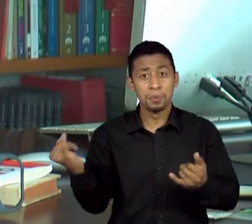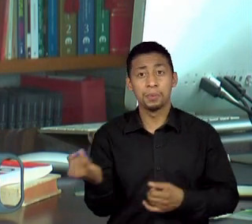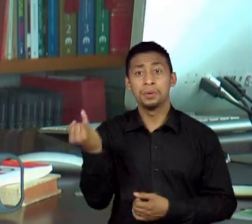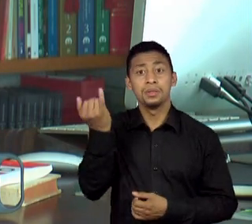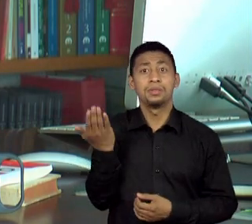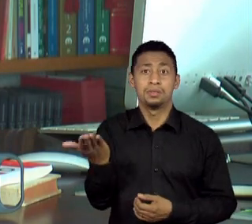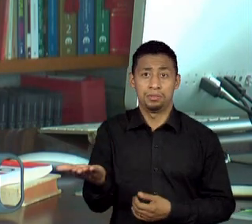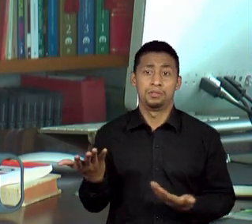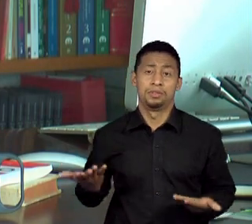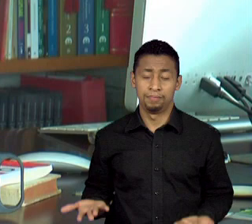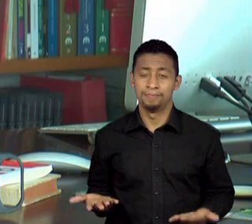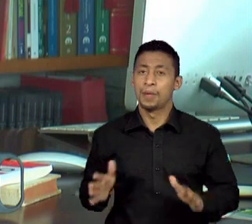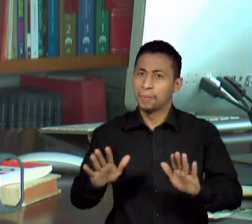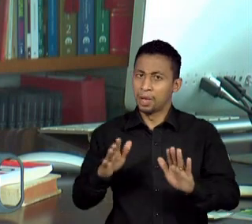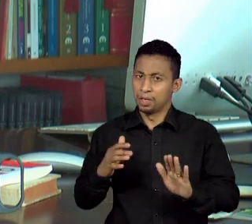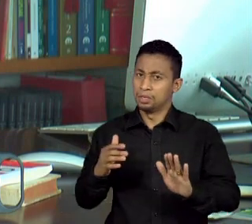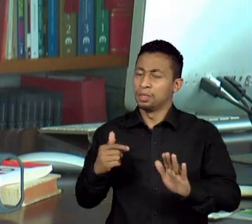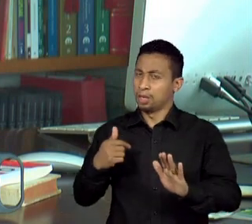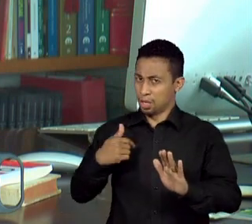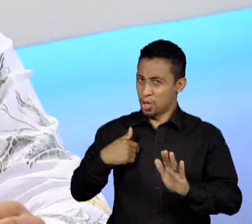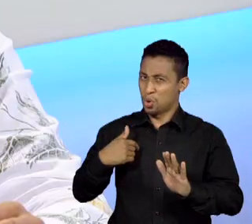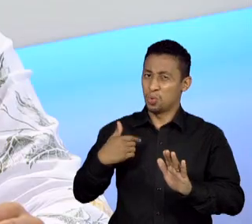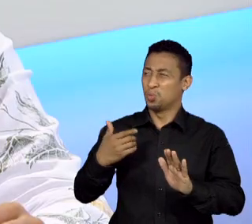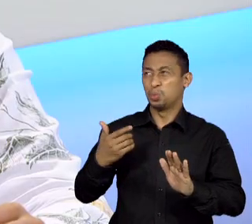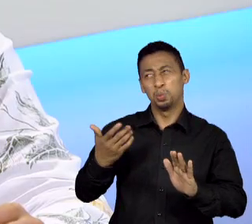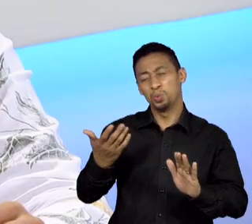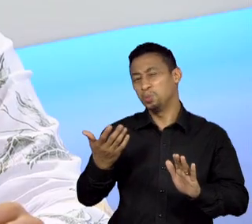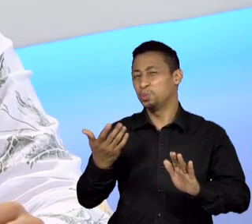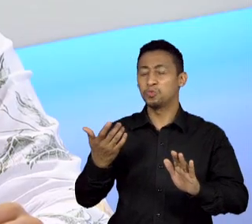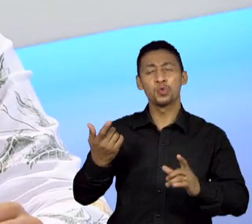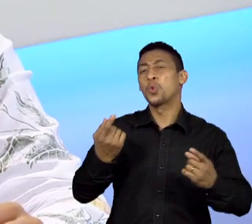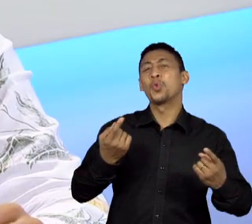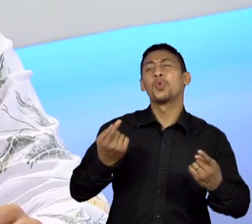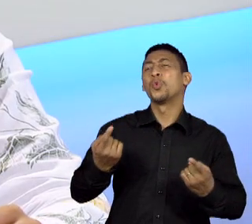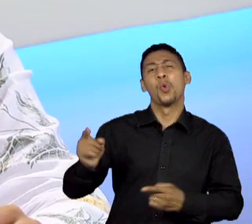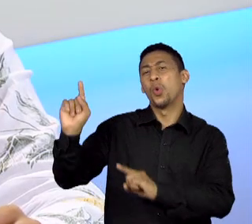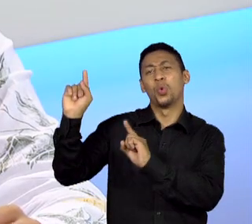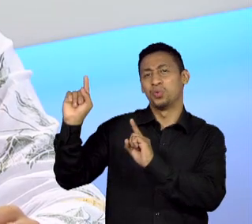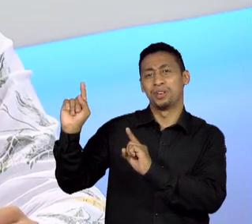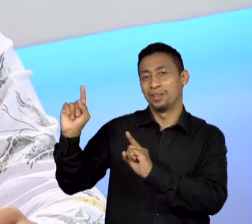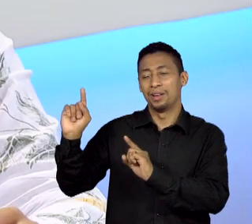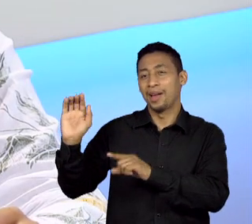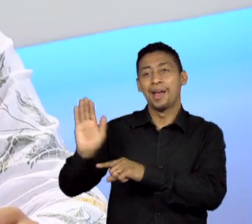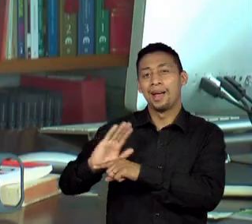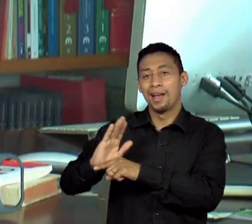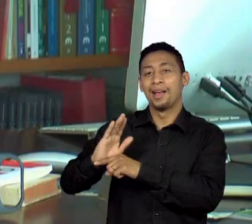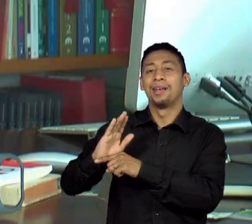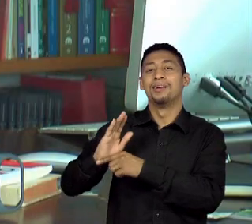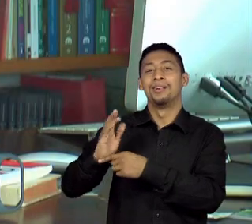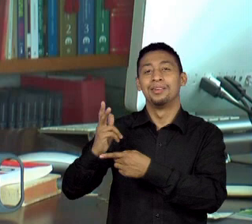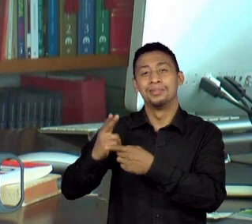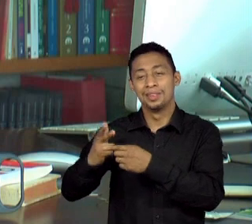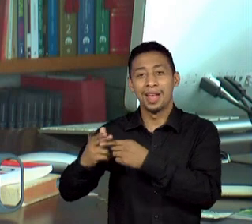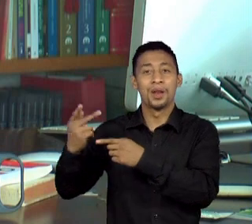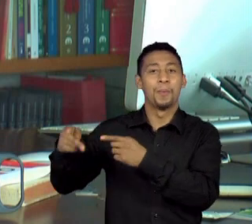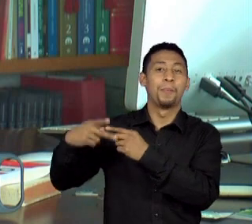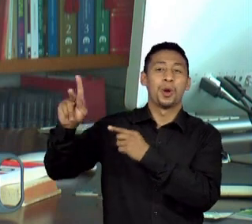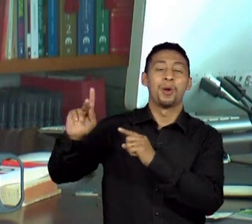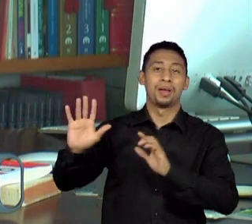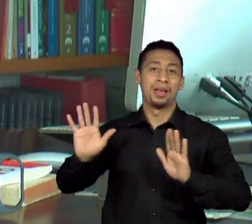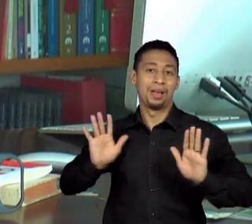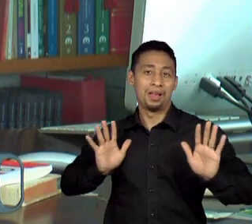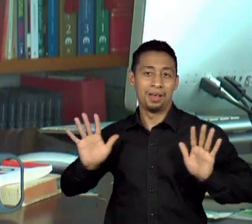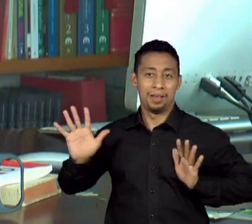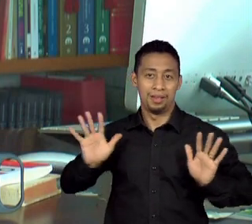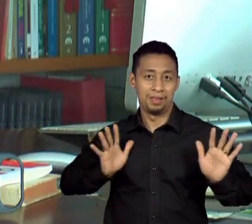ter a nossa língua. Mas eu não sou nada contra a linguagem narrativa hollywoodiana. Na verdade, eu